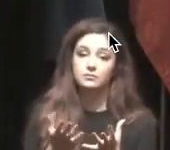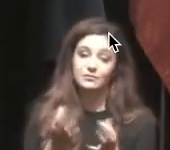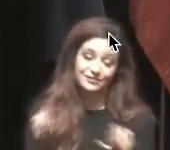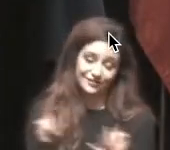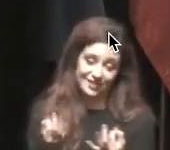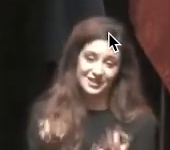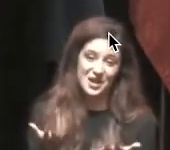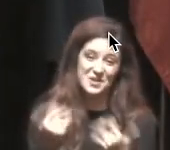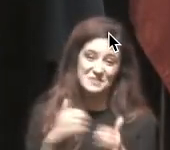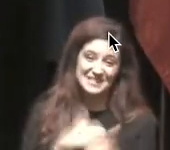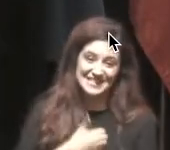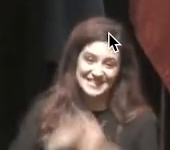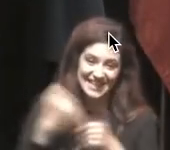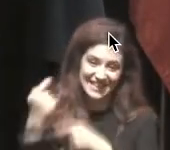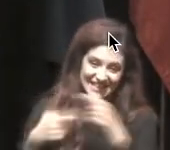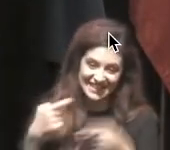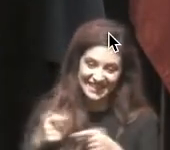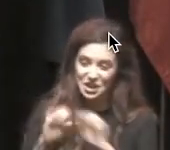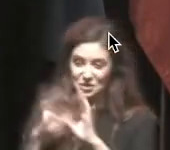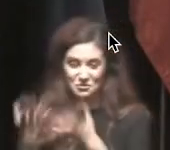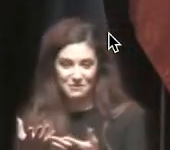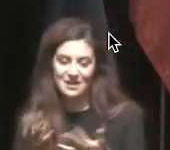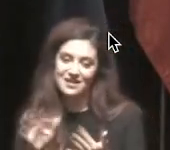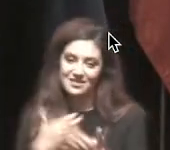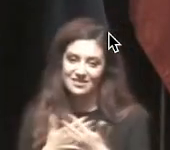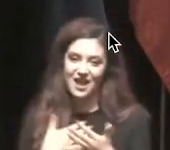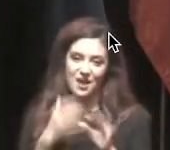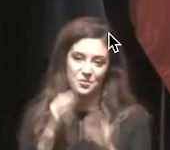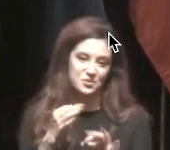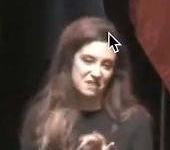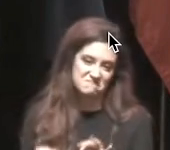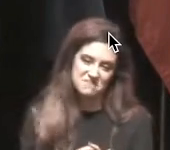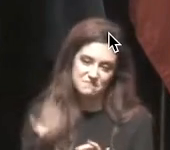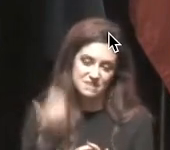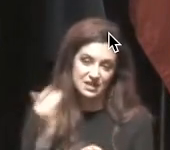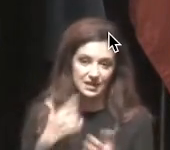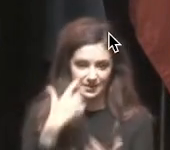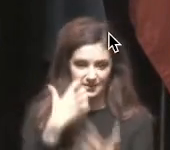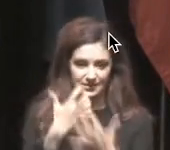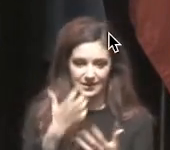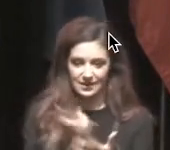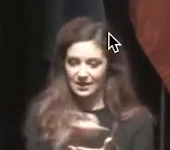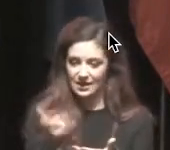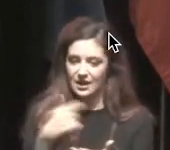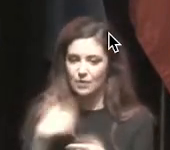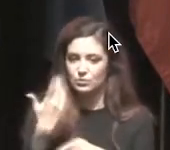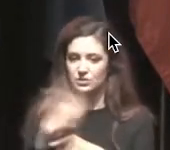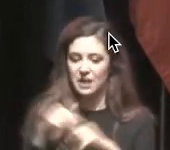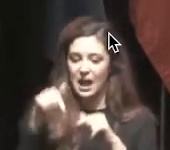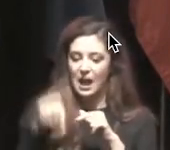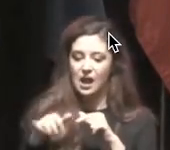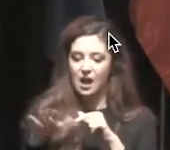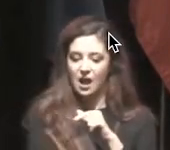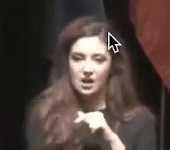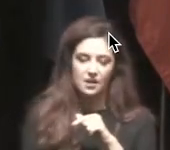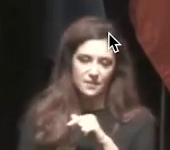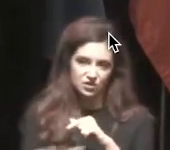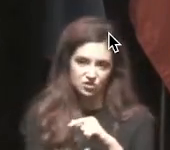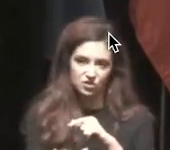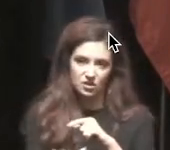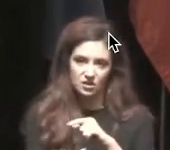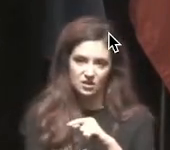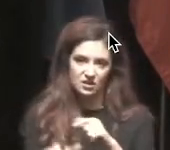nem a cidade tradicional, nem a cidade global estão a ser cuidadas. Isso é tão visível na nossa Baixa de Lisboa, que está